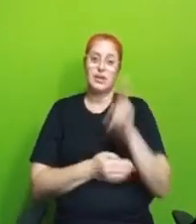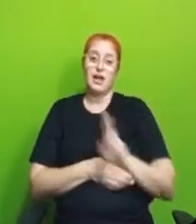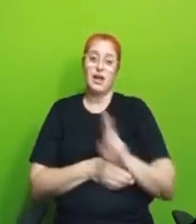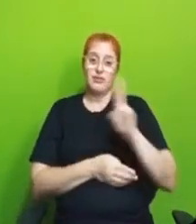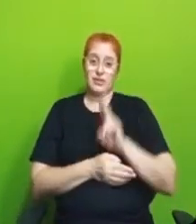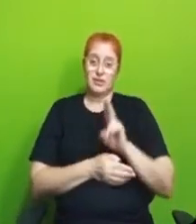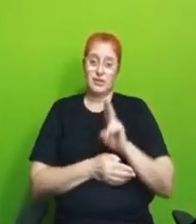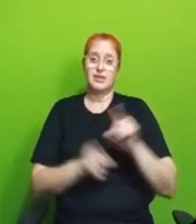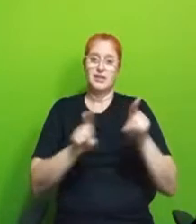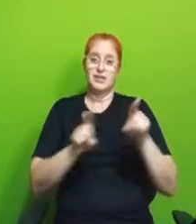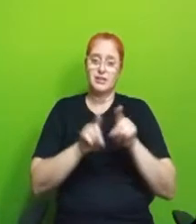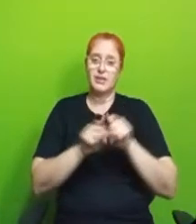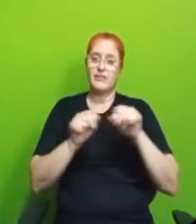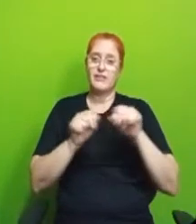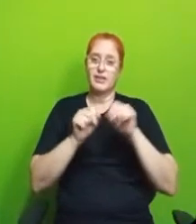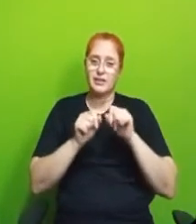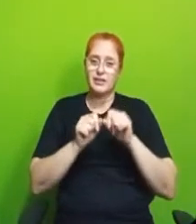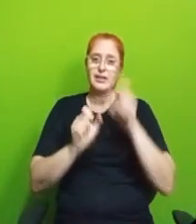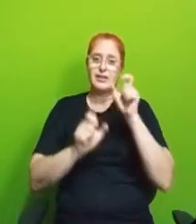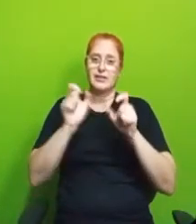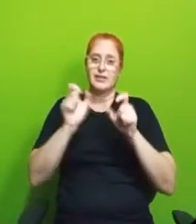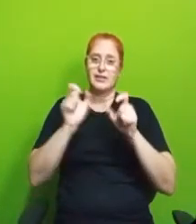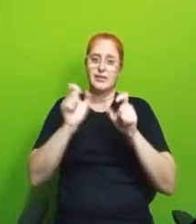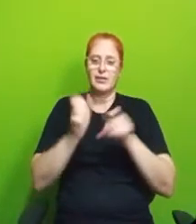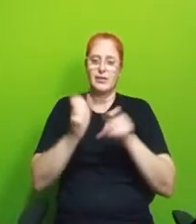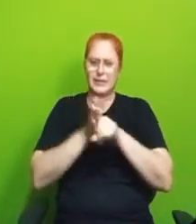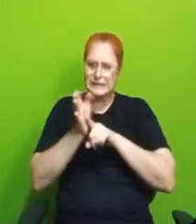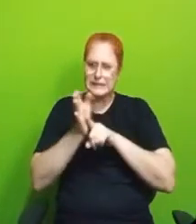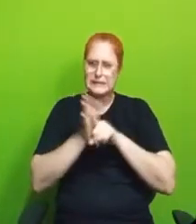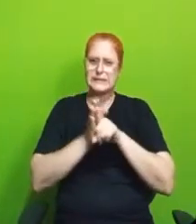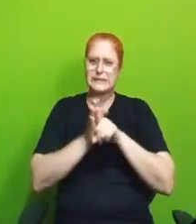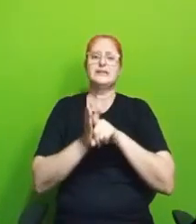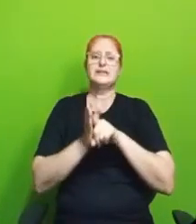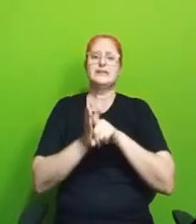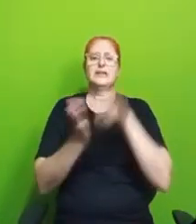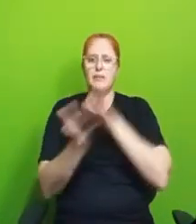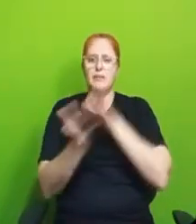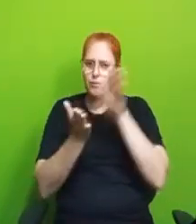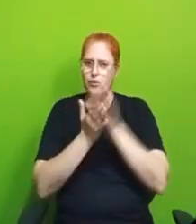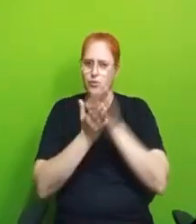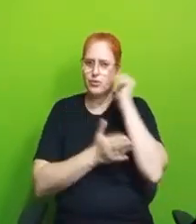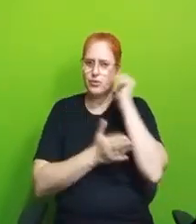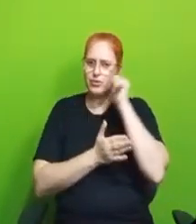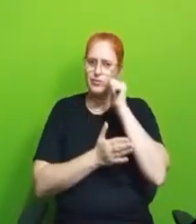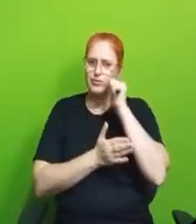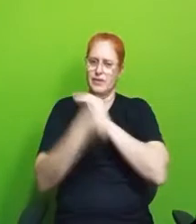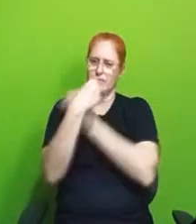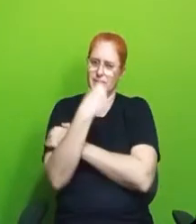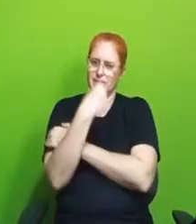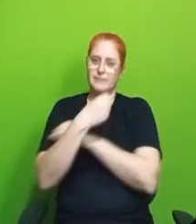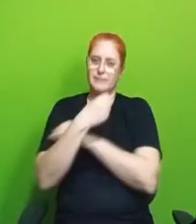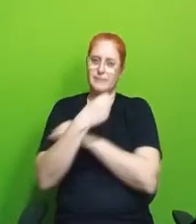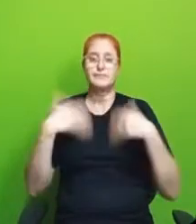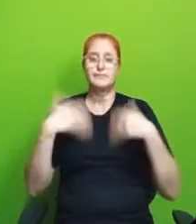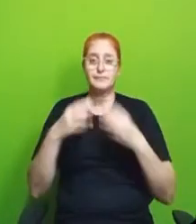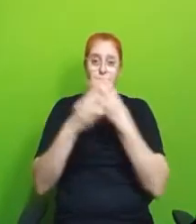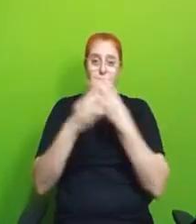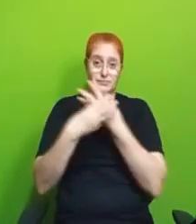com que as pessoas vão atrás, né, da produção dessas mulheres feministas que estão na academia. Lá no site a gente